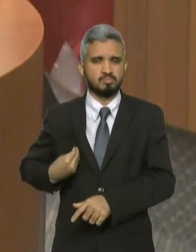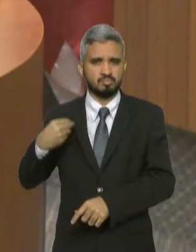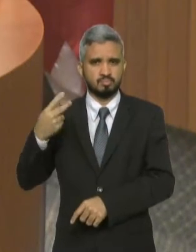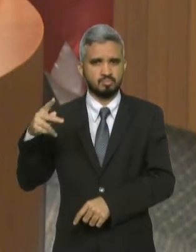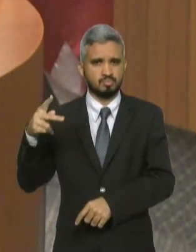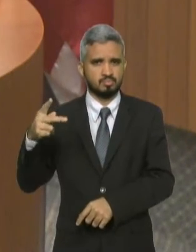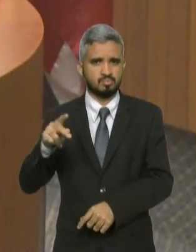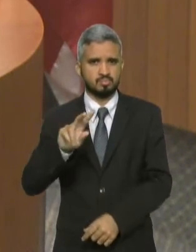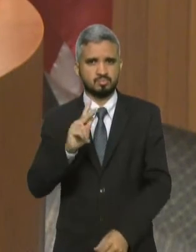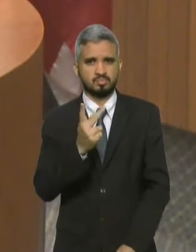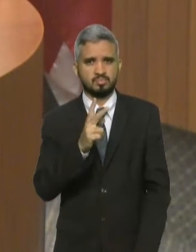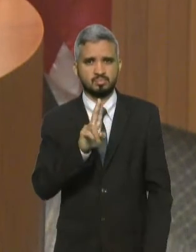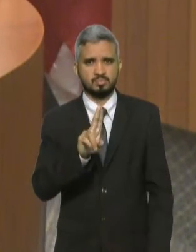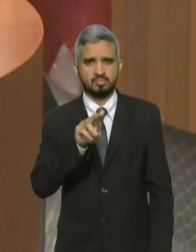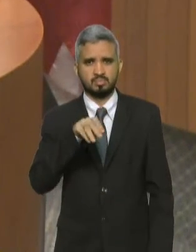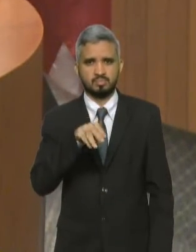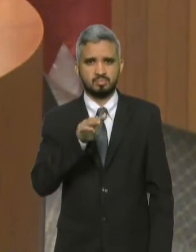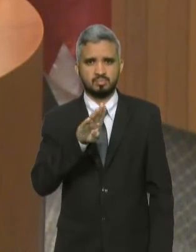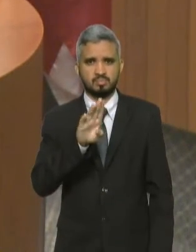Uma obra